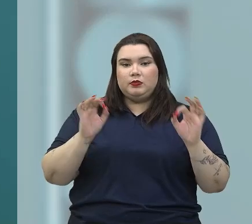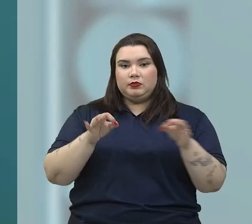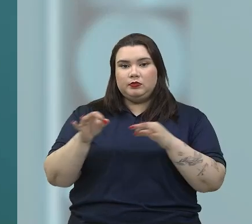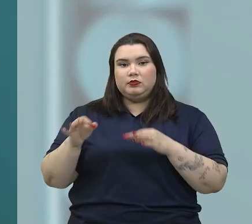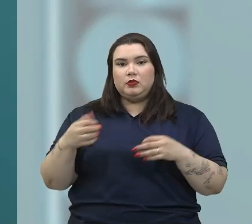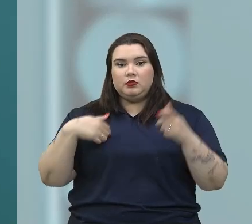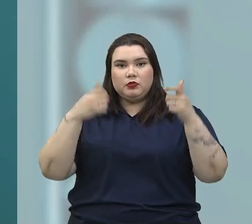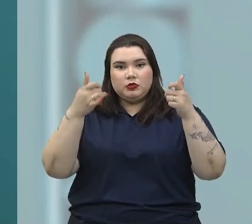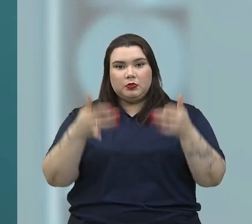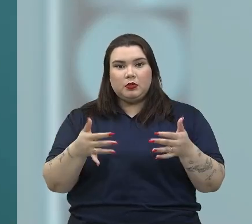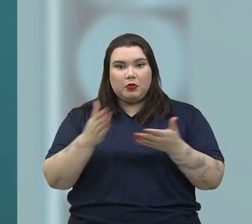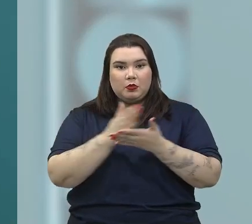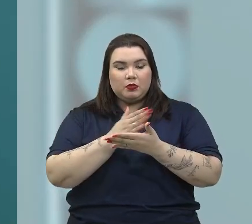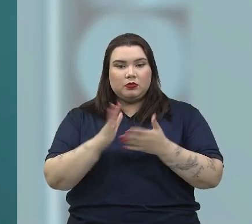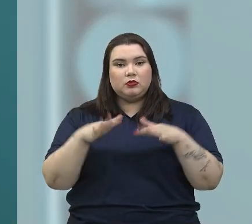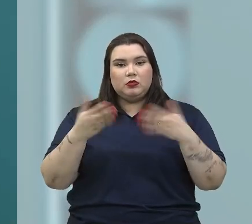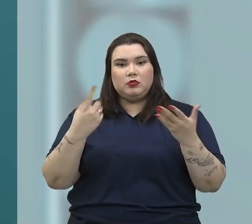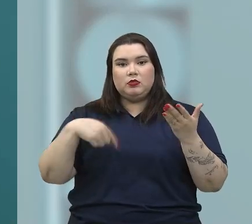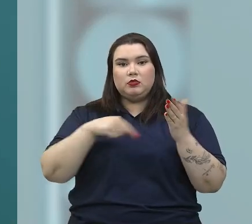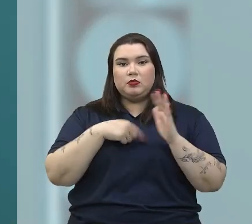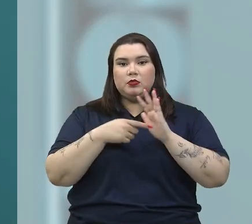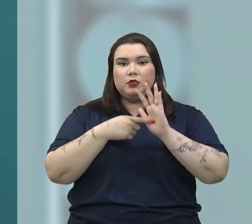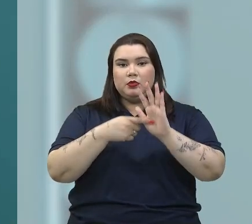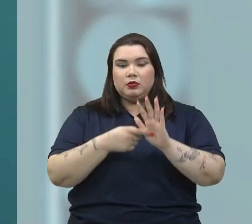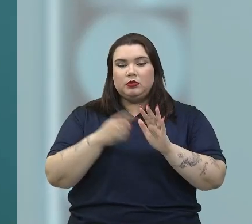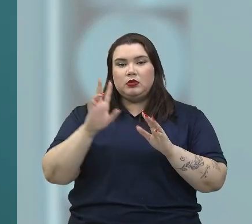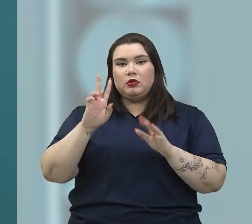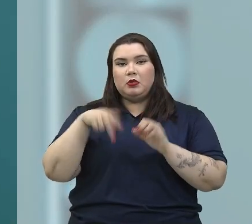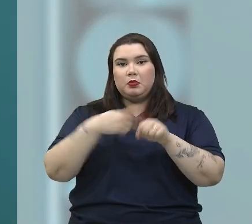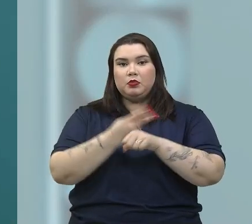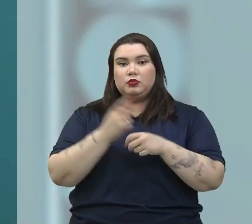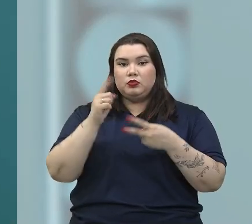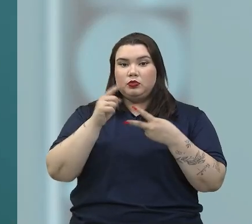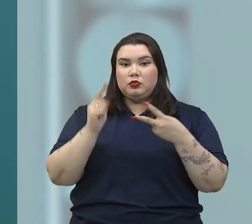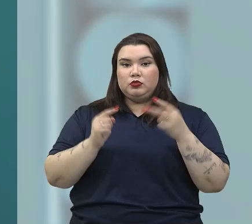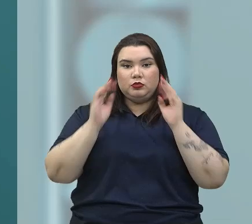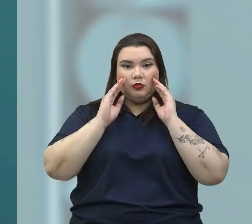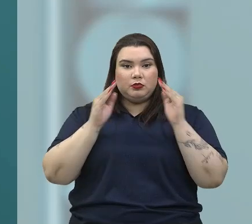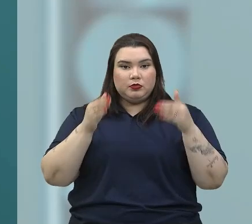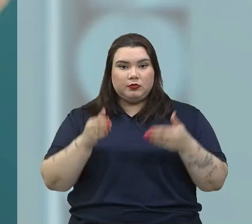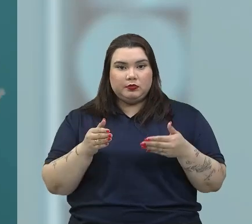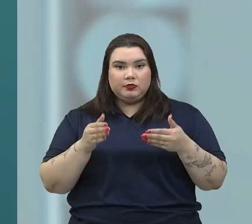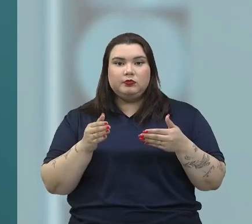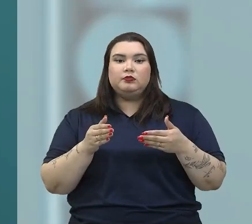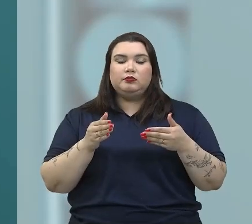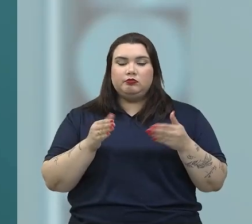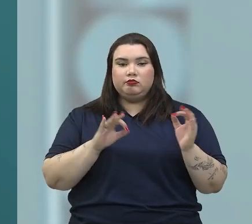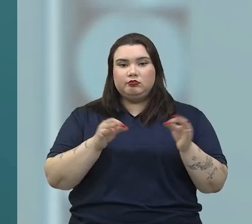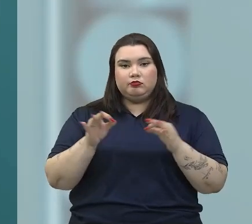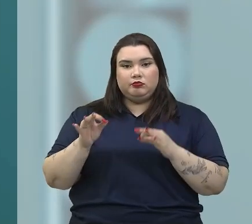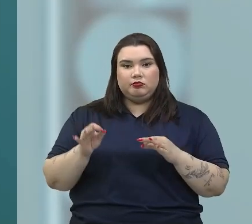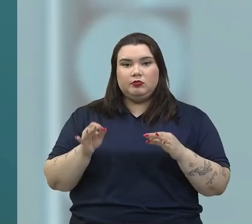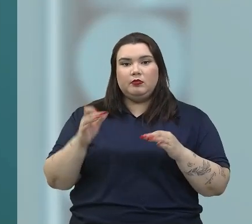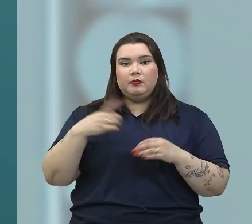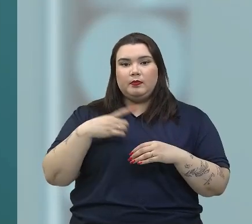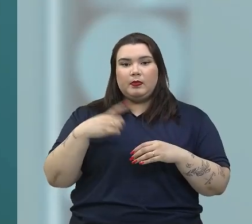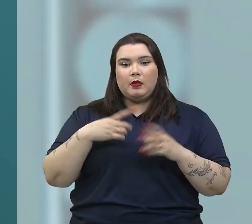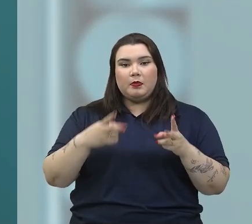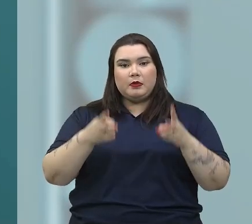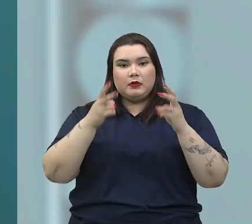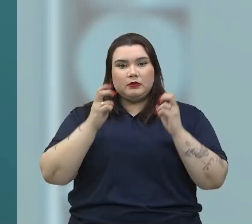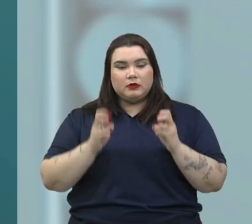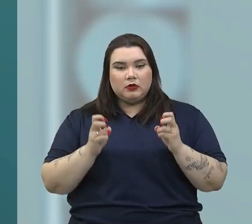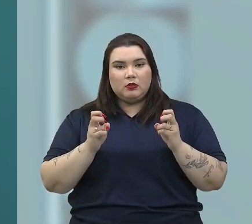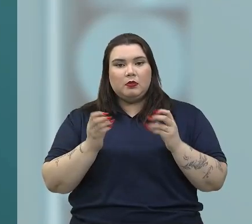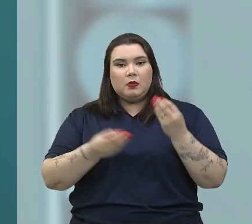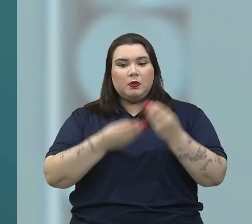Eu citei algum deles e a gente vai tratar depois de dois, né, especificamente aí que ganharam reconhecimento